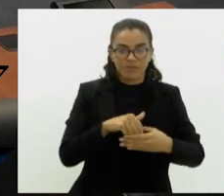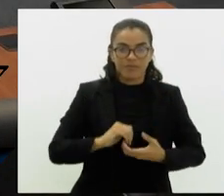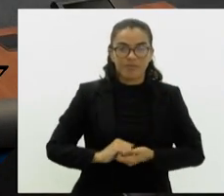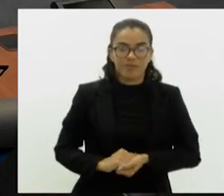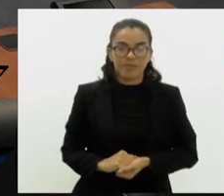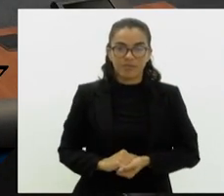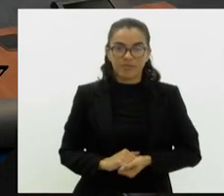dia